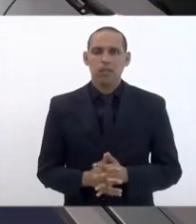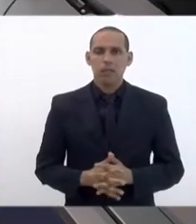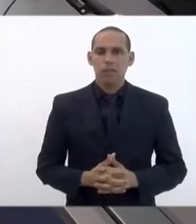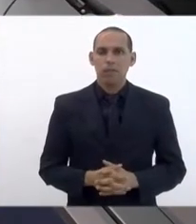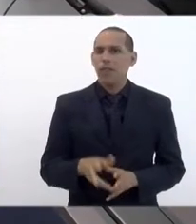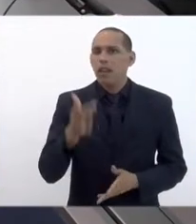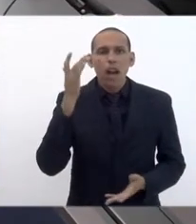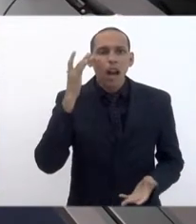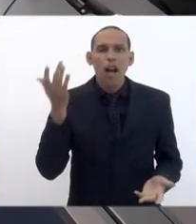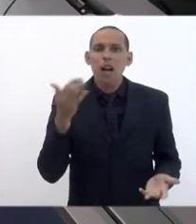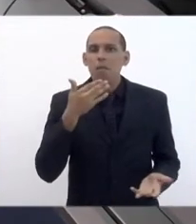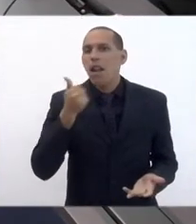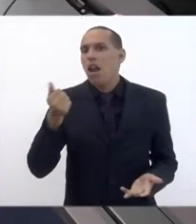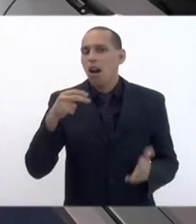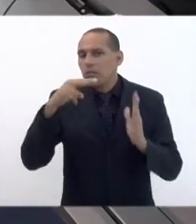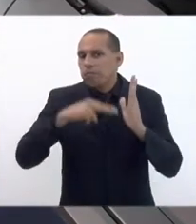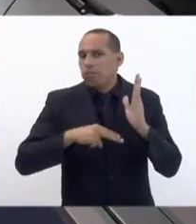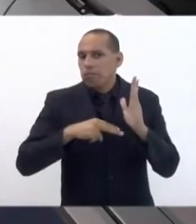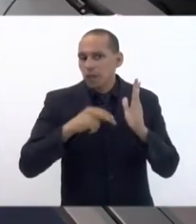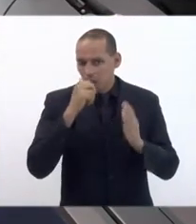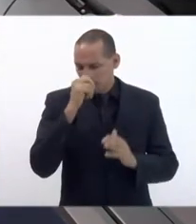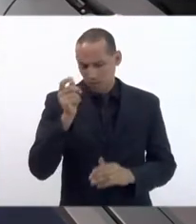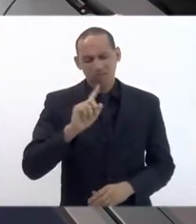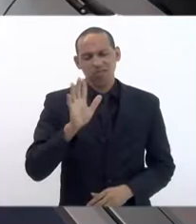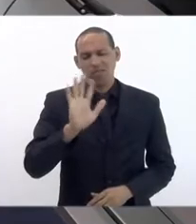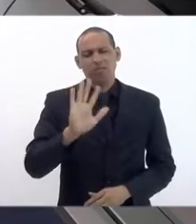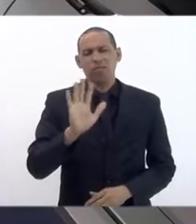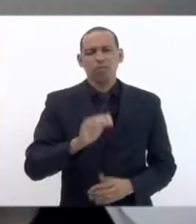Você prefere vista?